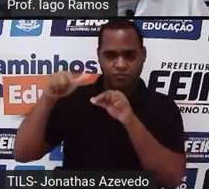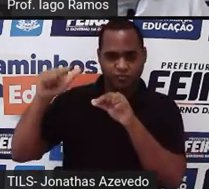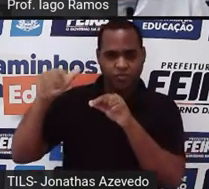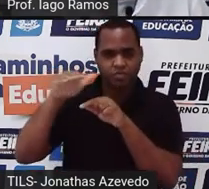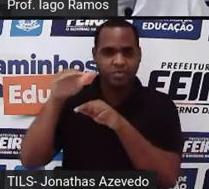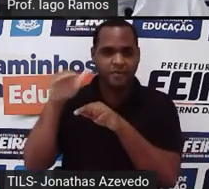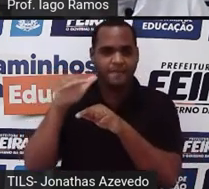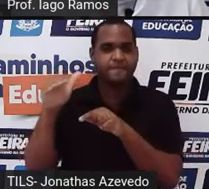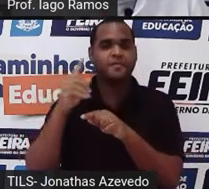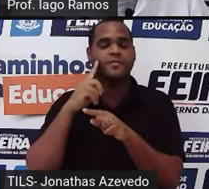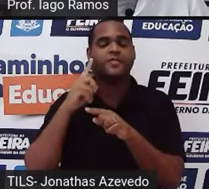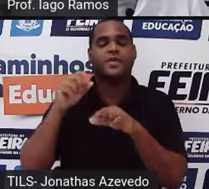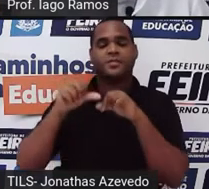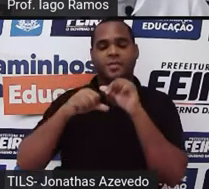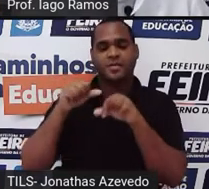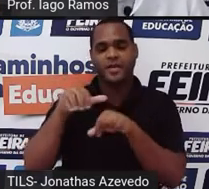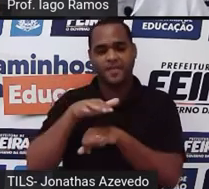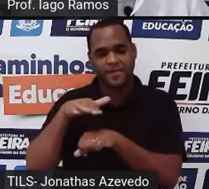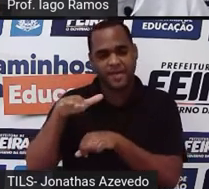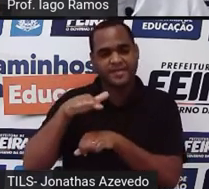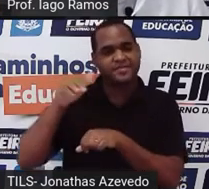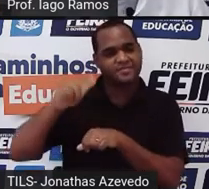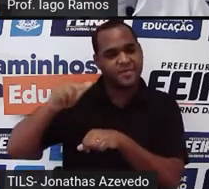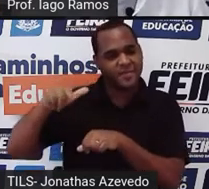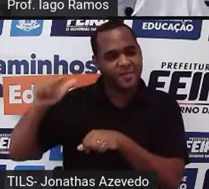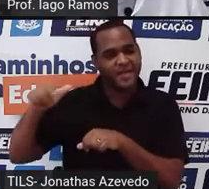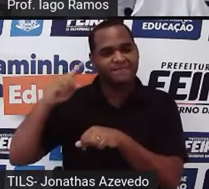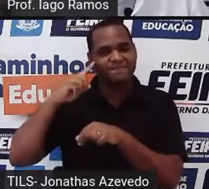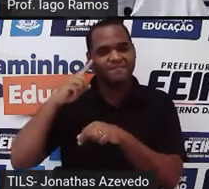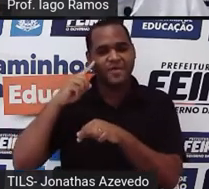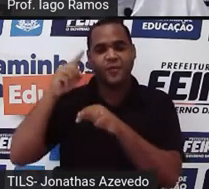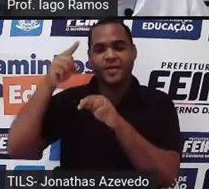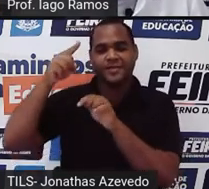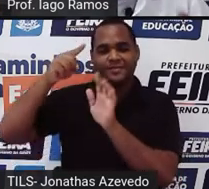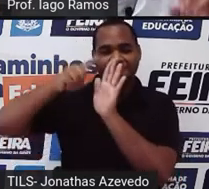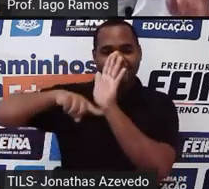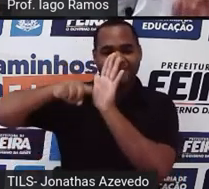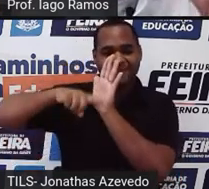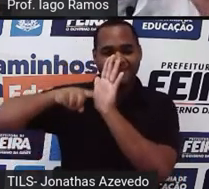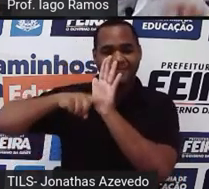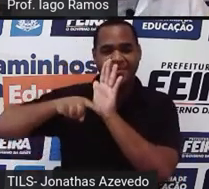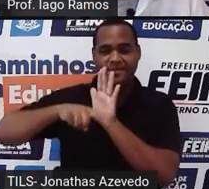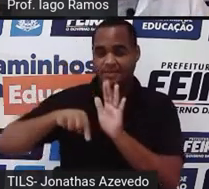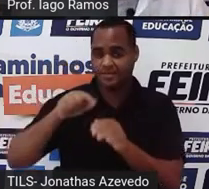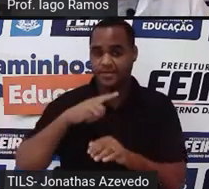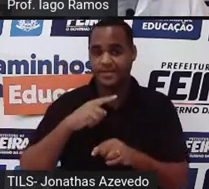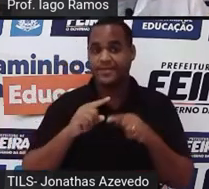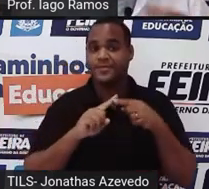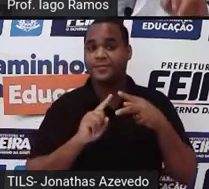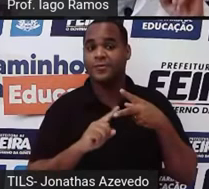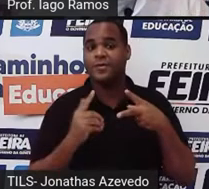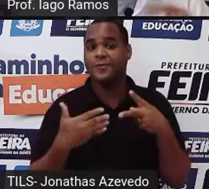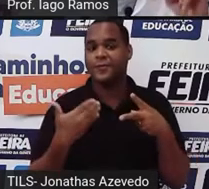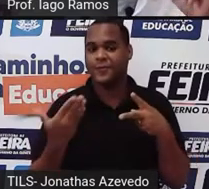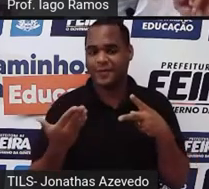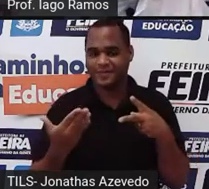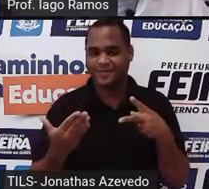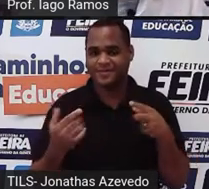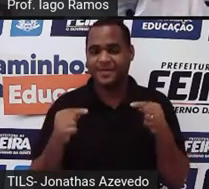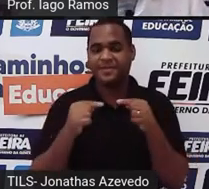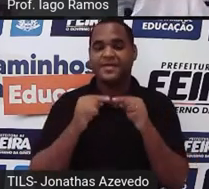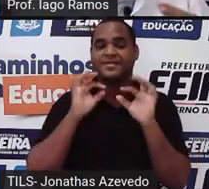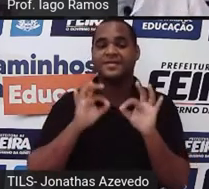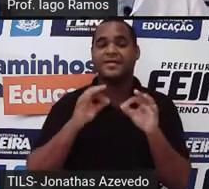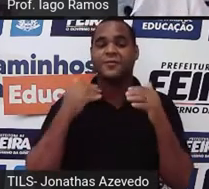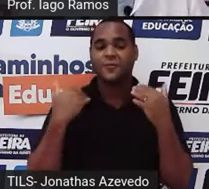B, repetir a base e subtrair os expoentes. Qual dessas duas opções é a